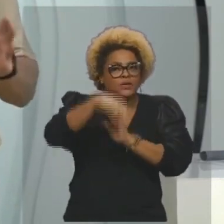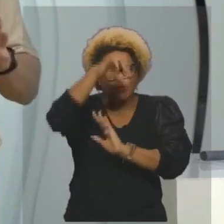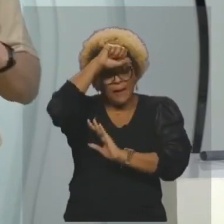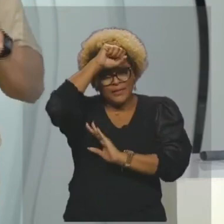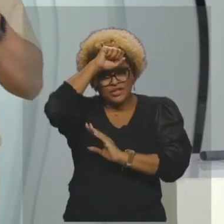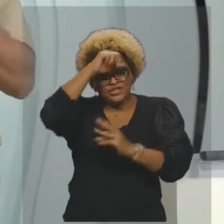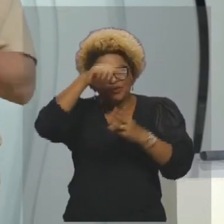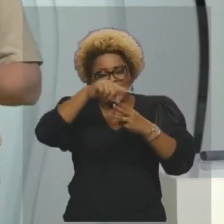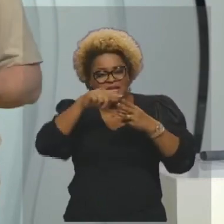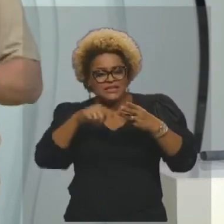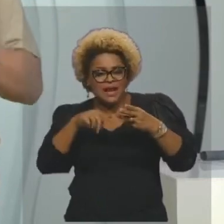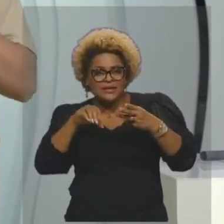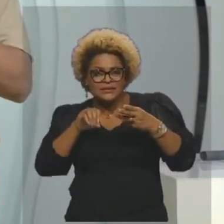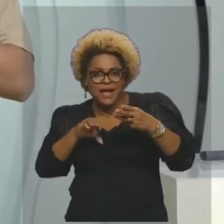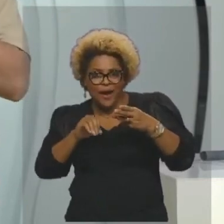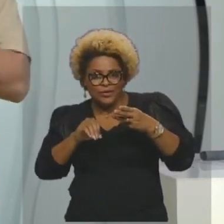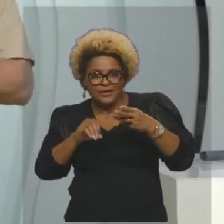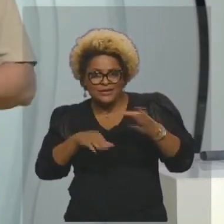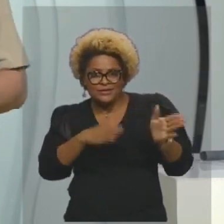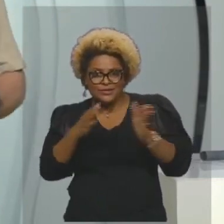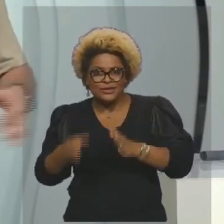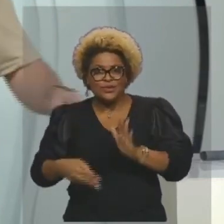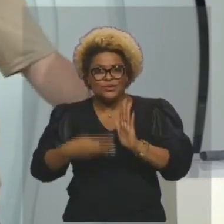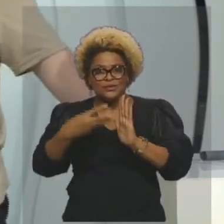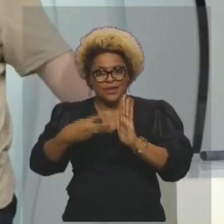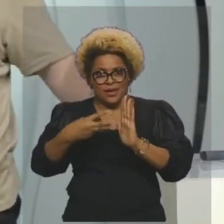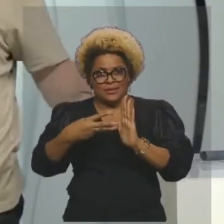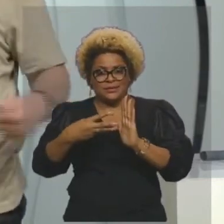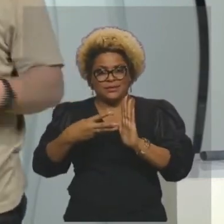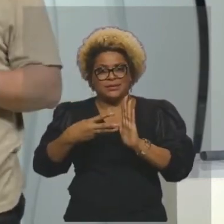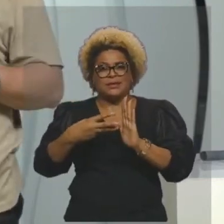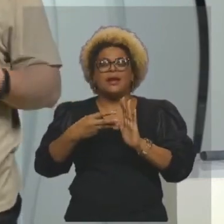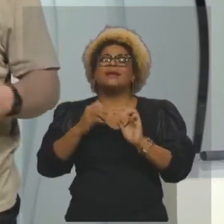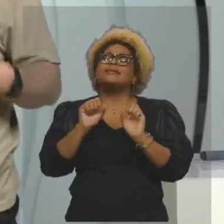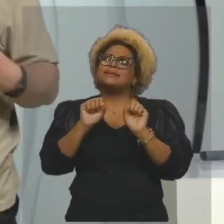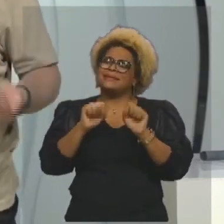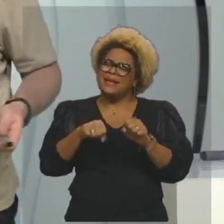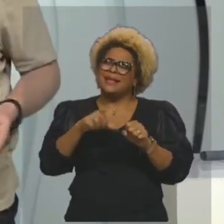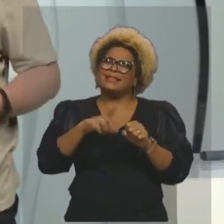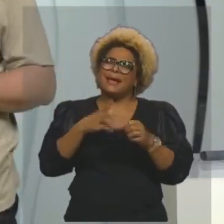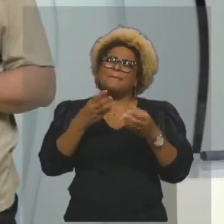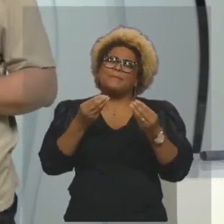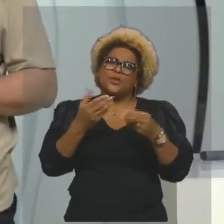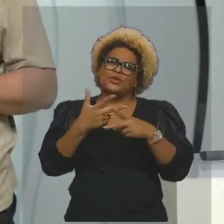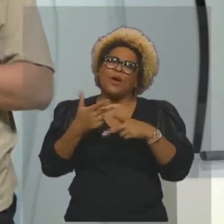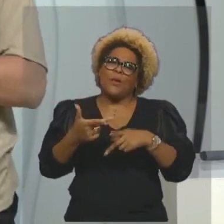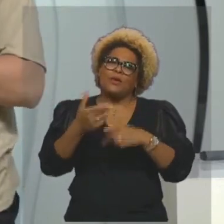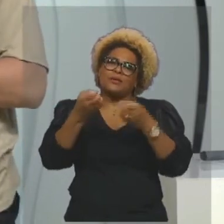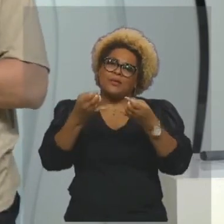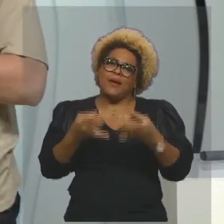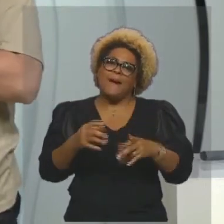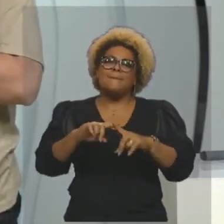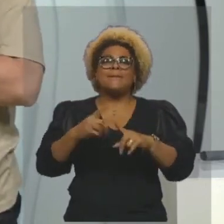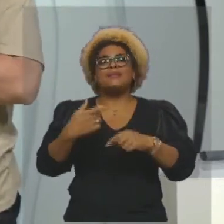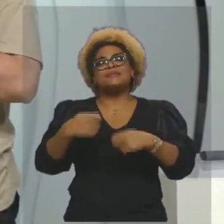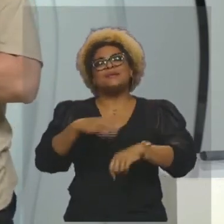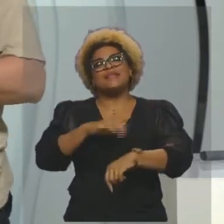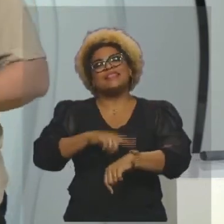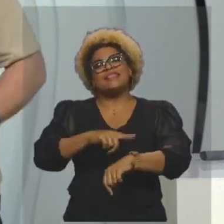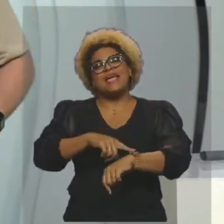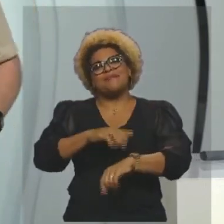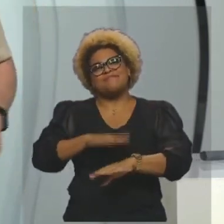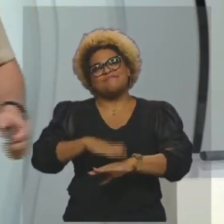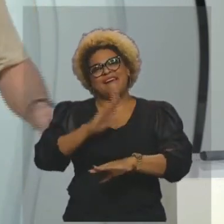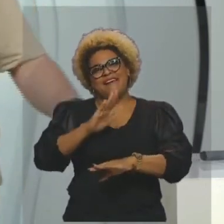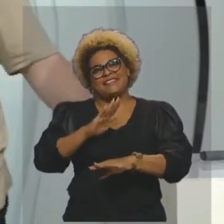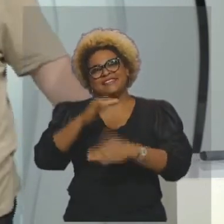tá? É claro que existem muitas outras coisas que a gente pode falar aqui, mas aí a gente precisaria de muito mais tempo para poder discutir, tá bom?